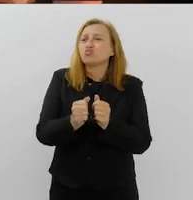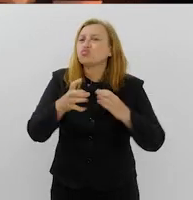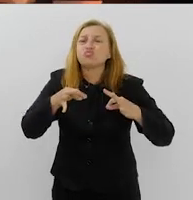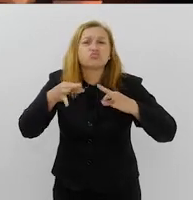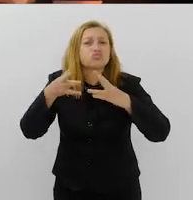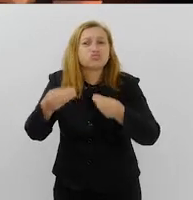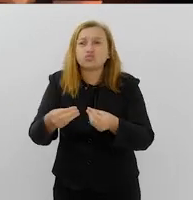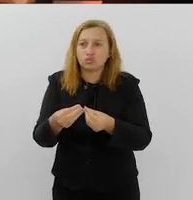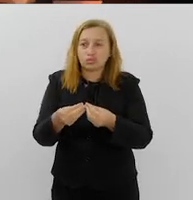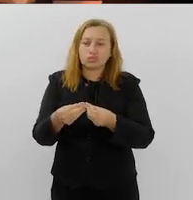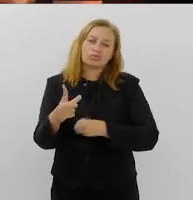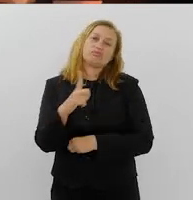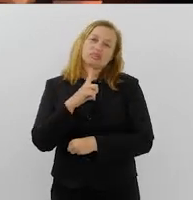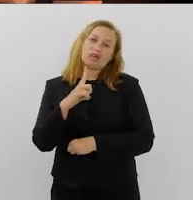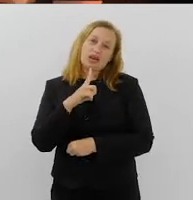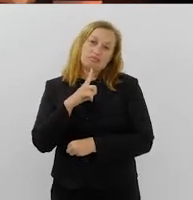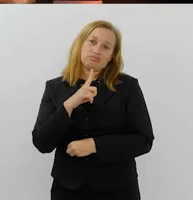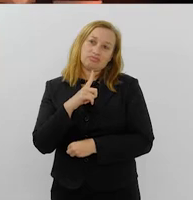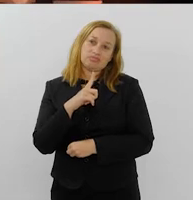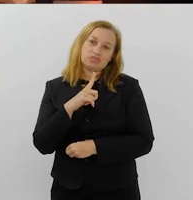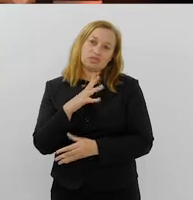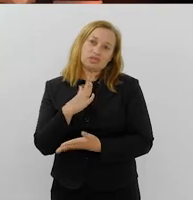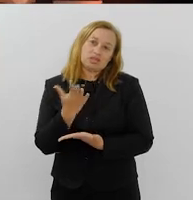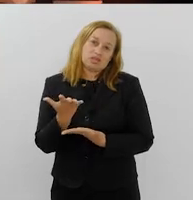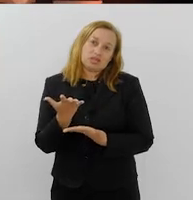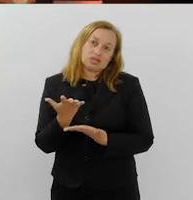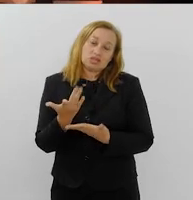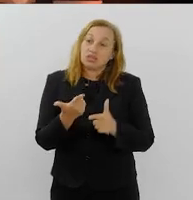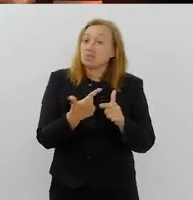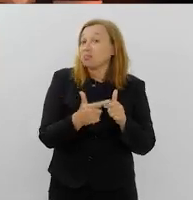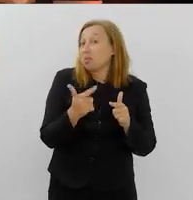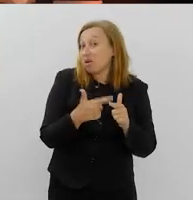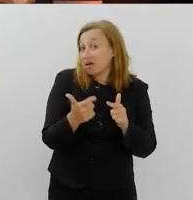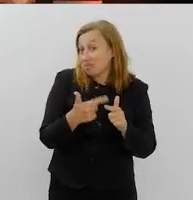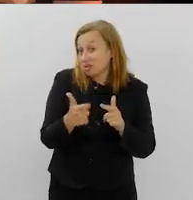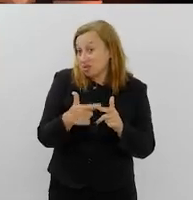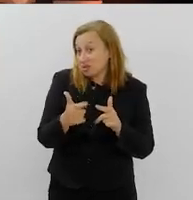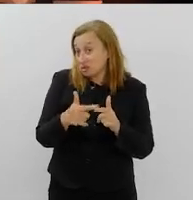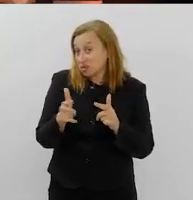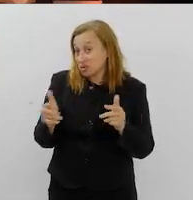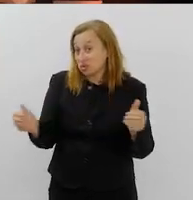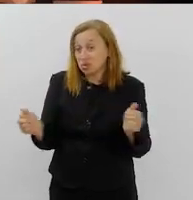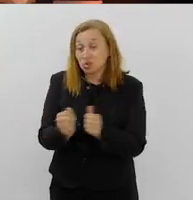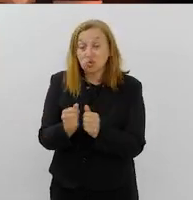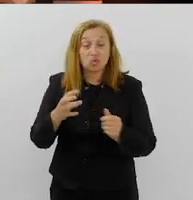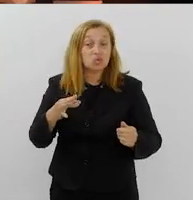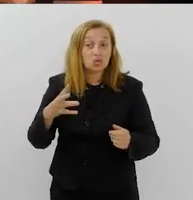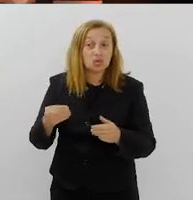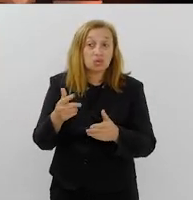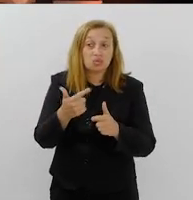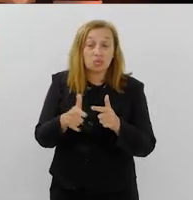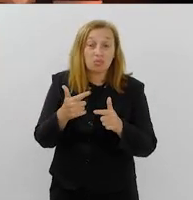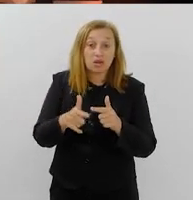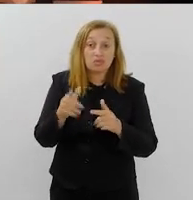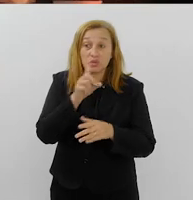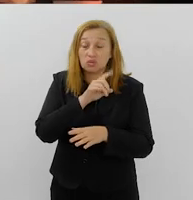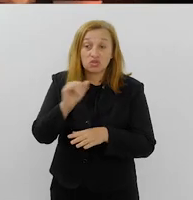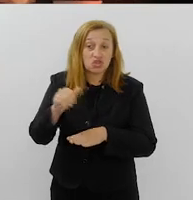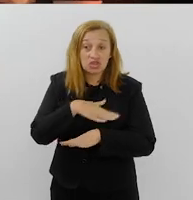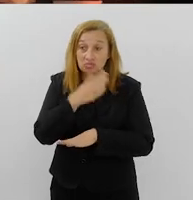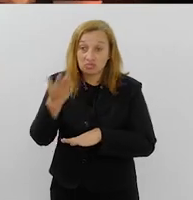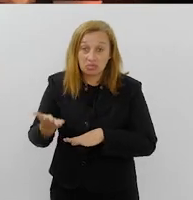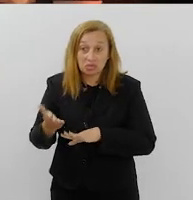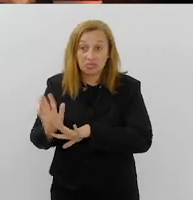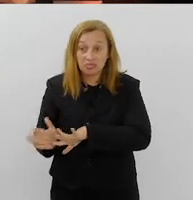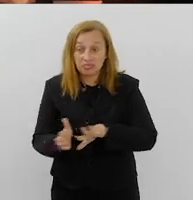eu junto tudo que eu tenho de problemas, né, durante o dia.